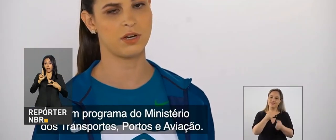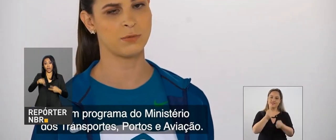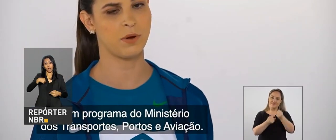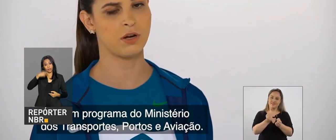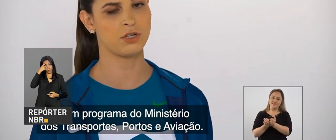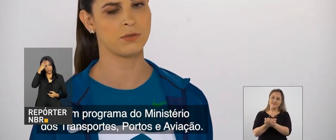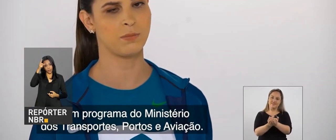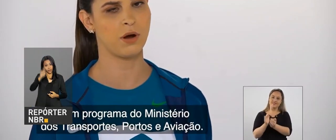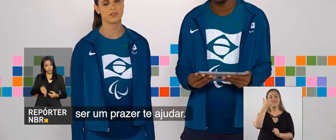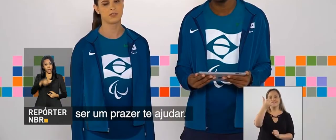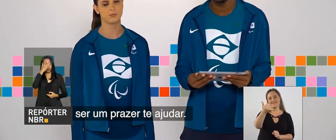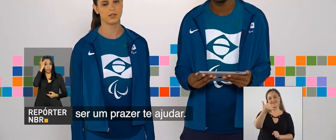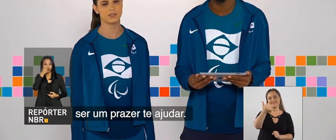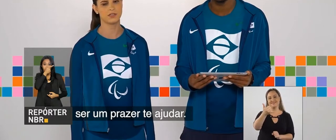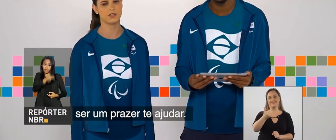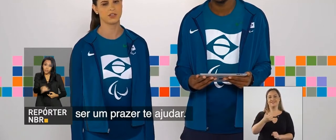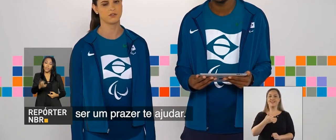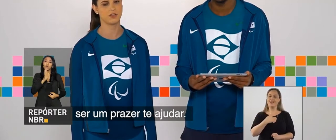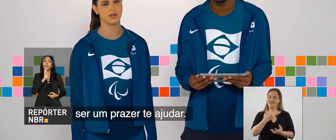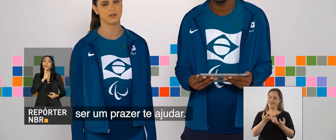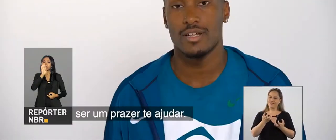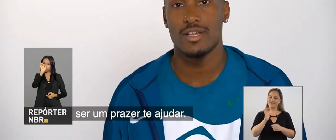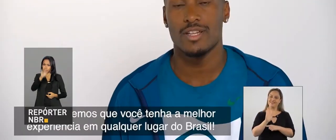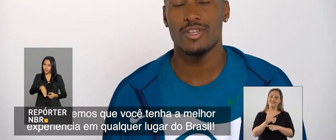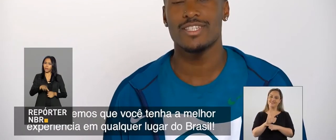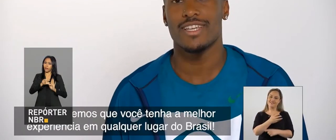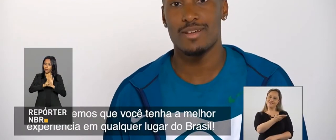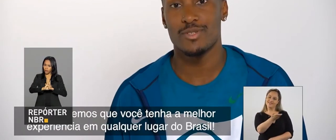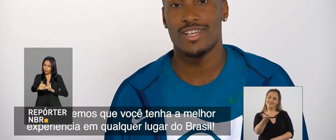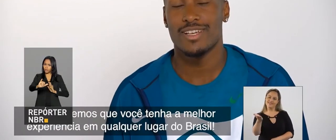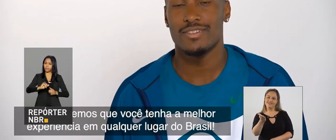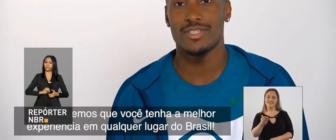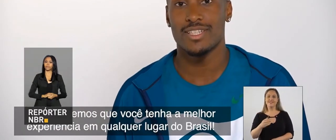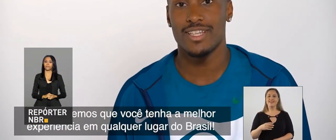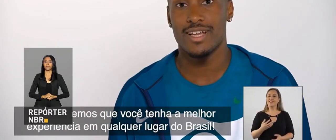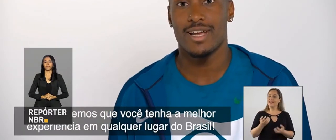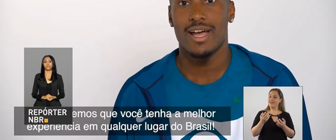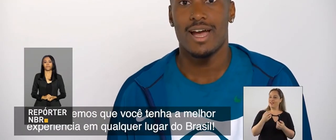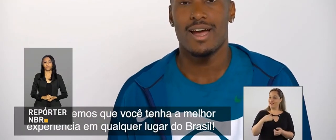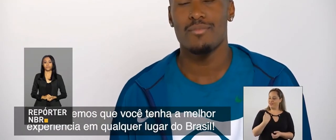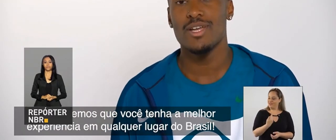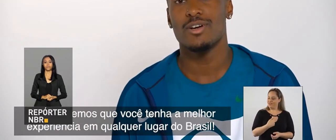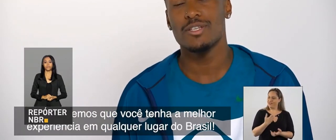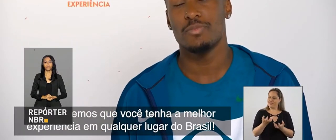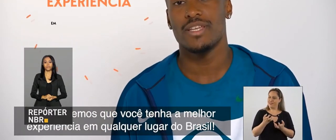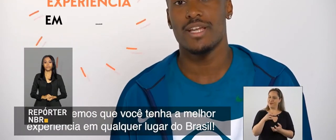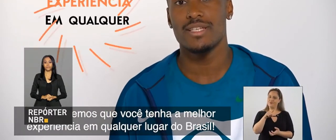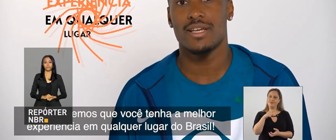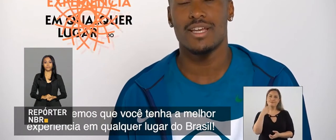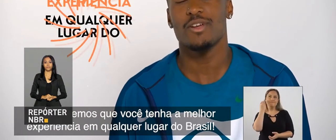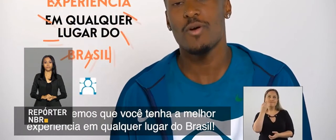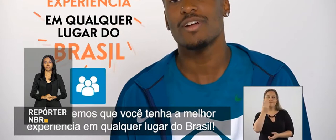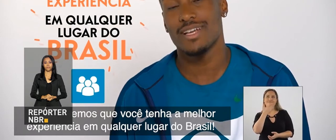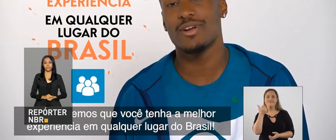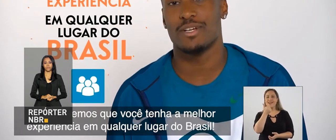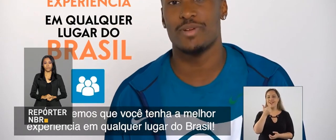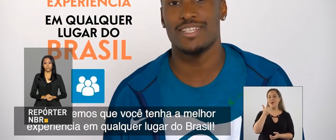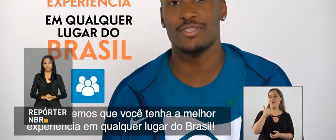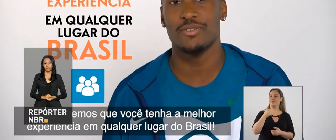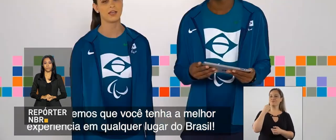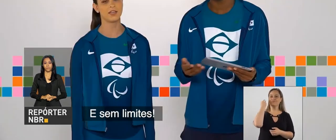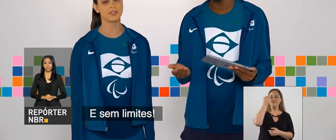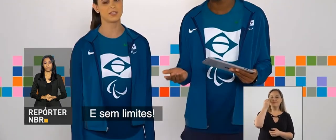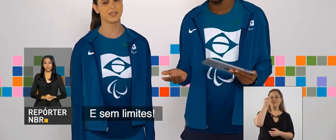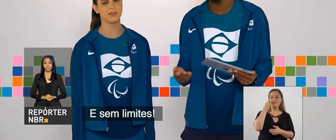permitir que o visitante conheça bem essa lei nós queremos ver a melhor experiência em qualquer lugar